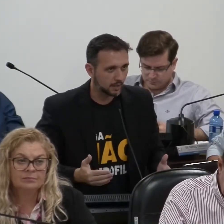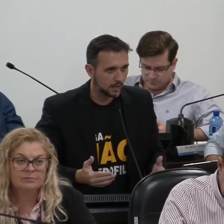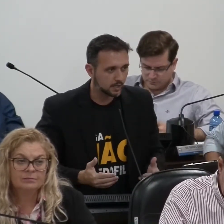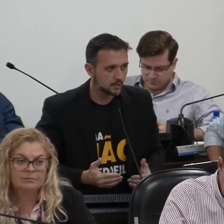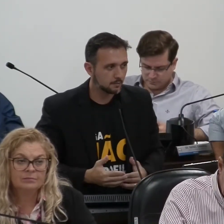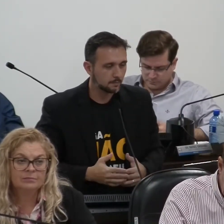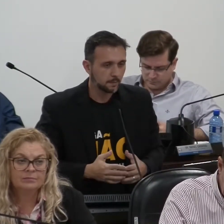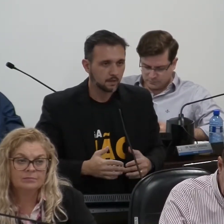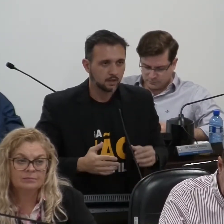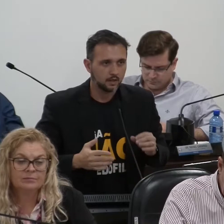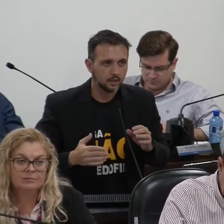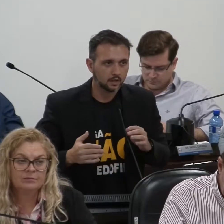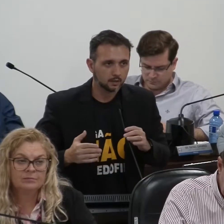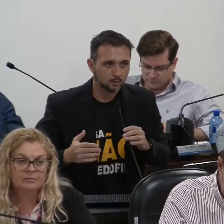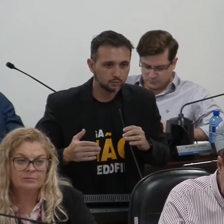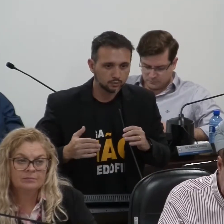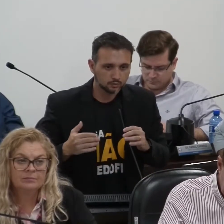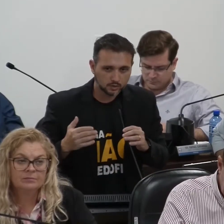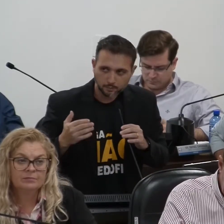dessa placa,